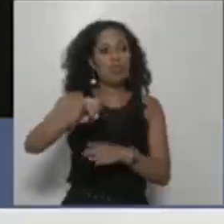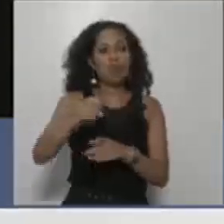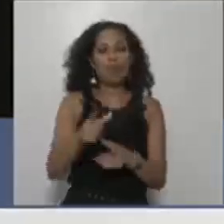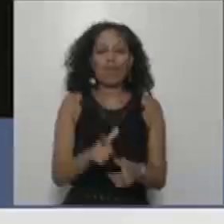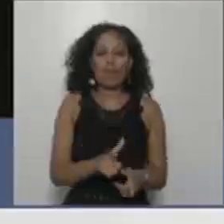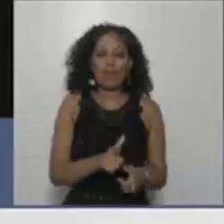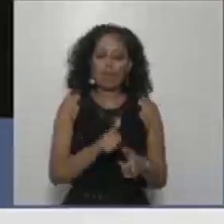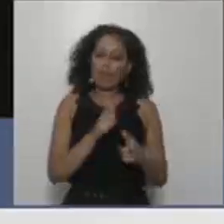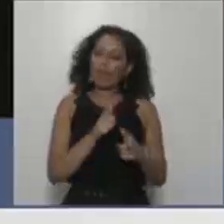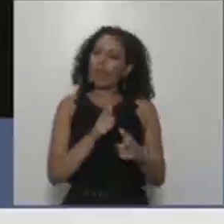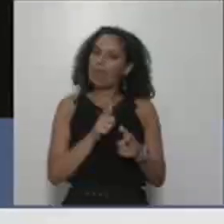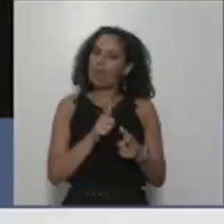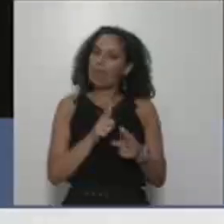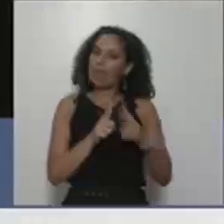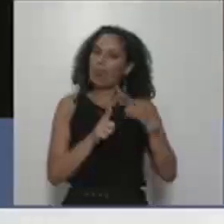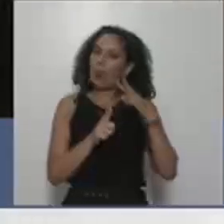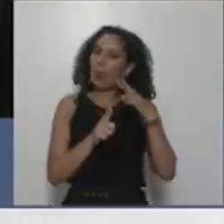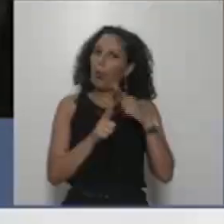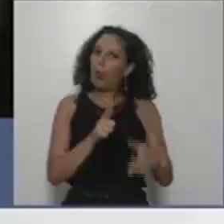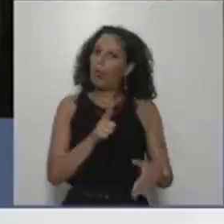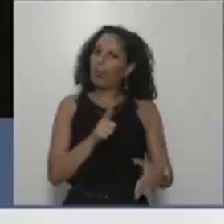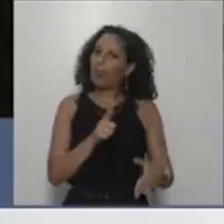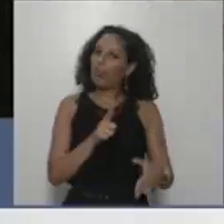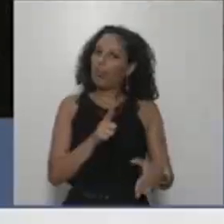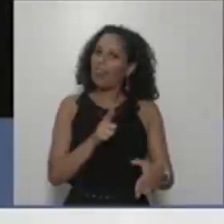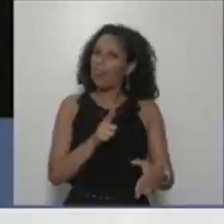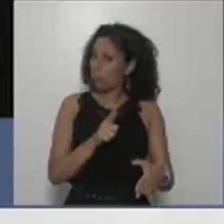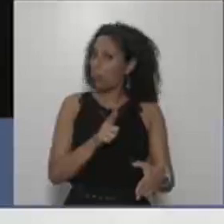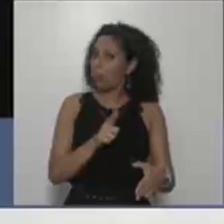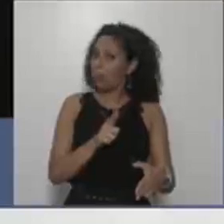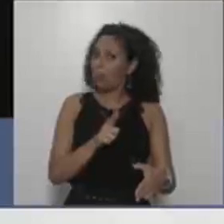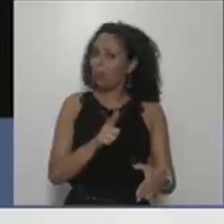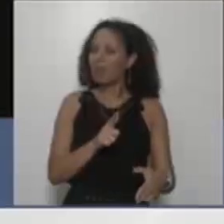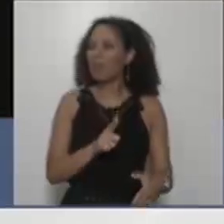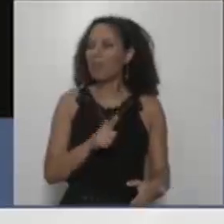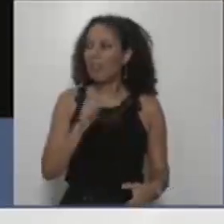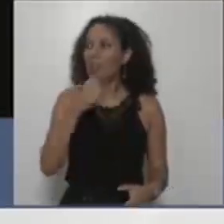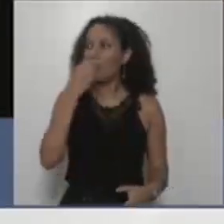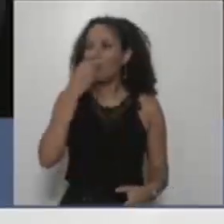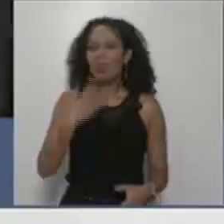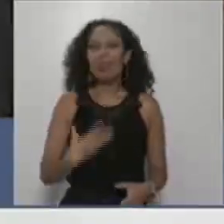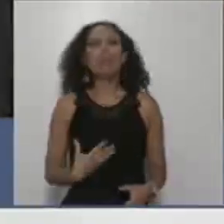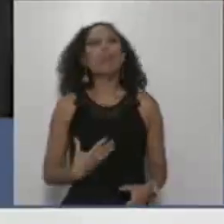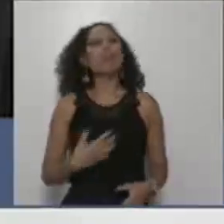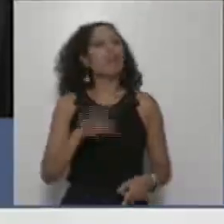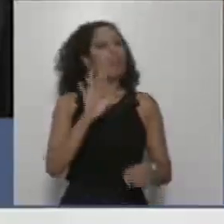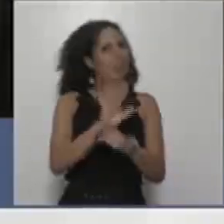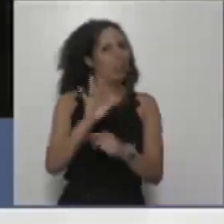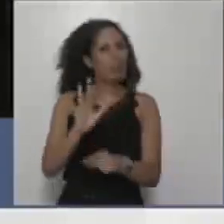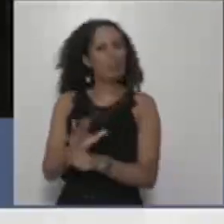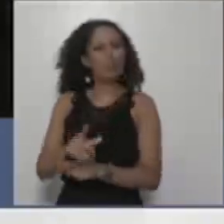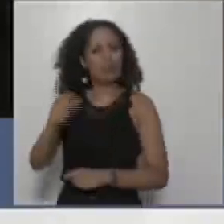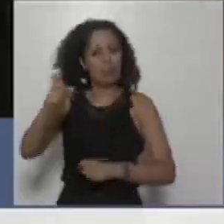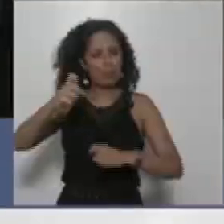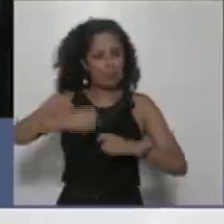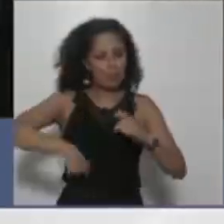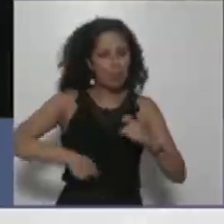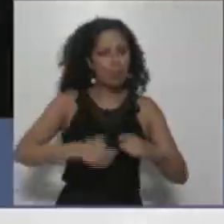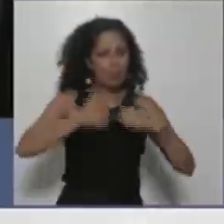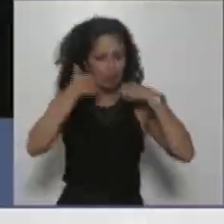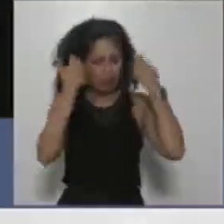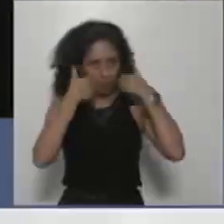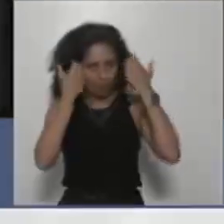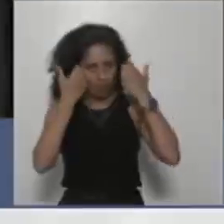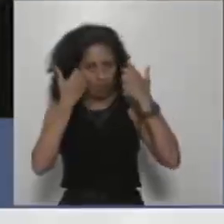se passasse pela castração química. Com isso, sim, iria garantir que esse estuprador, esse